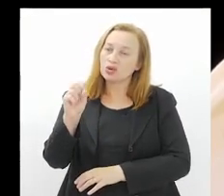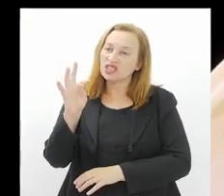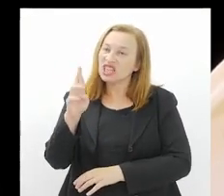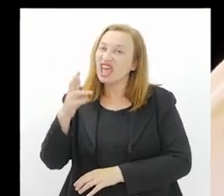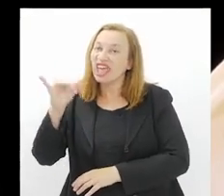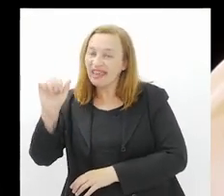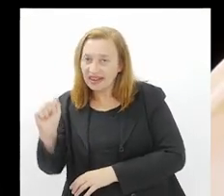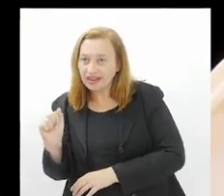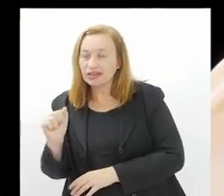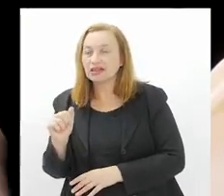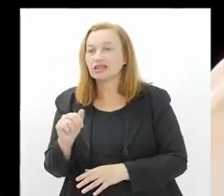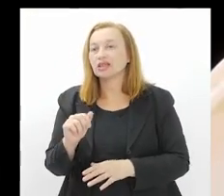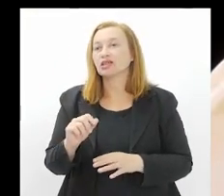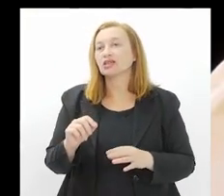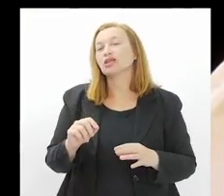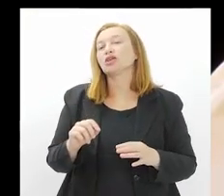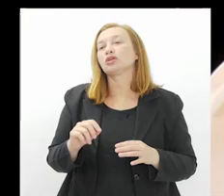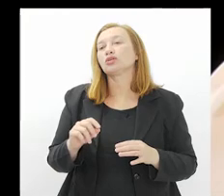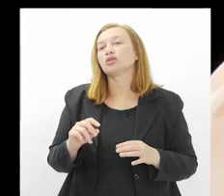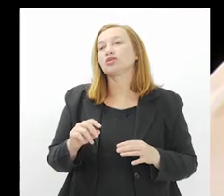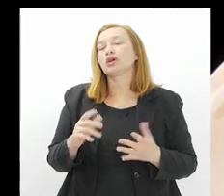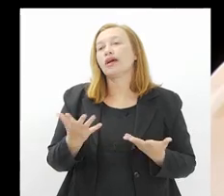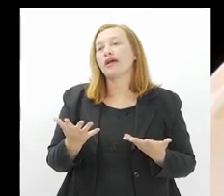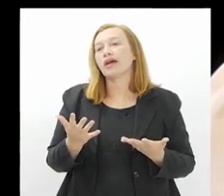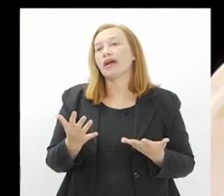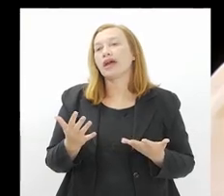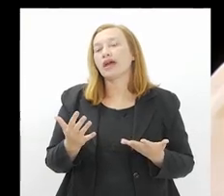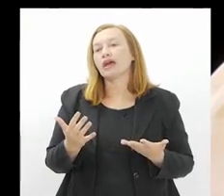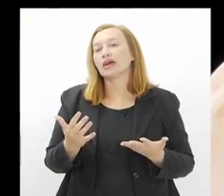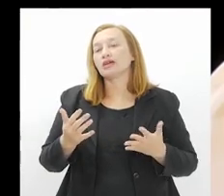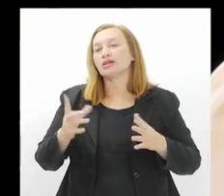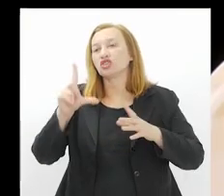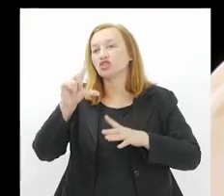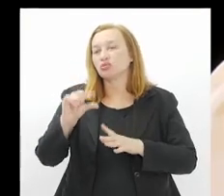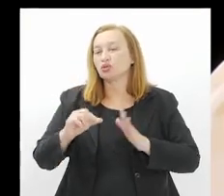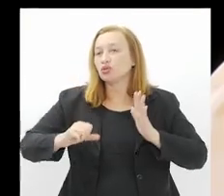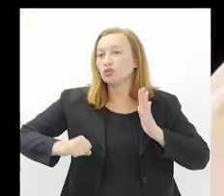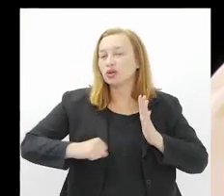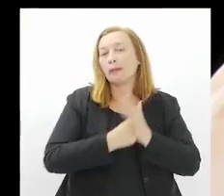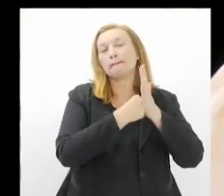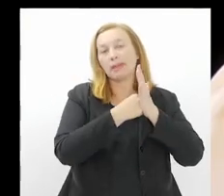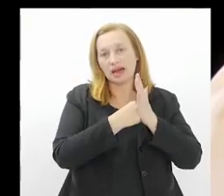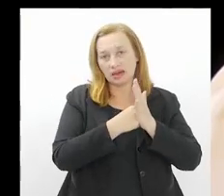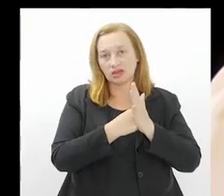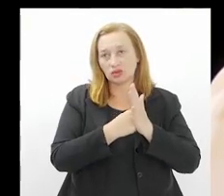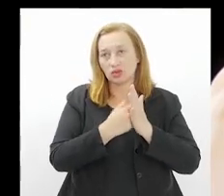colocar contenções, né, tudo isso para que reduza o